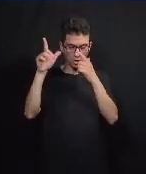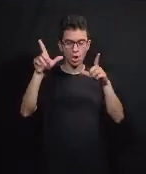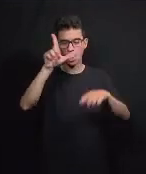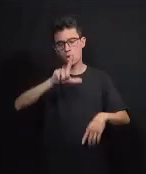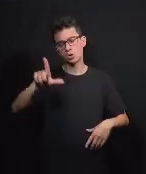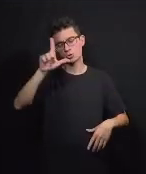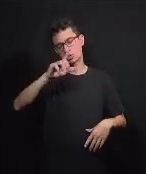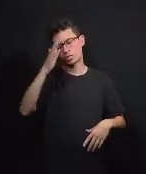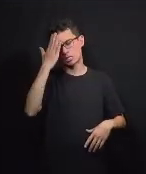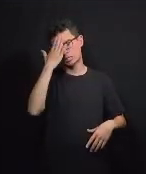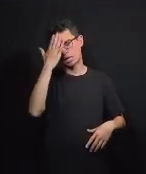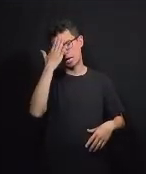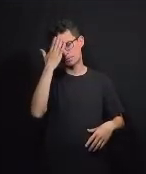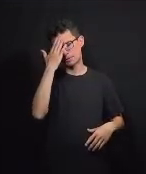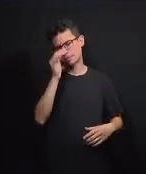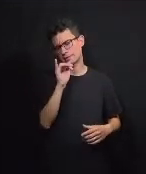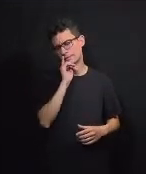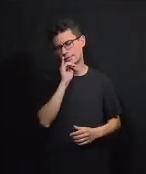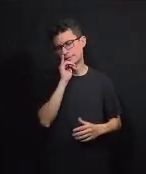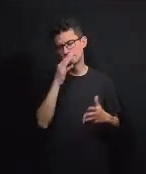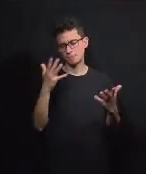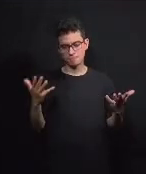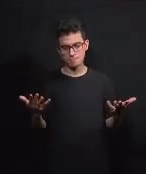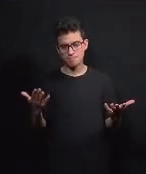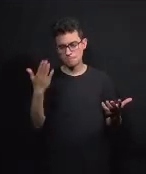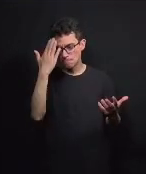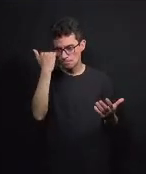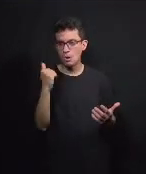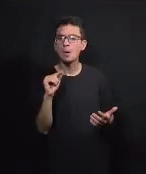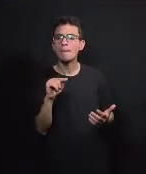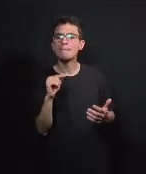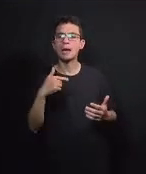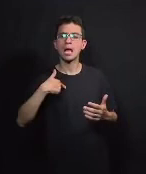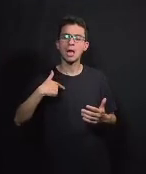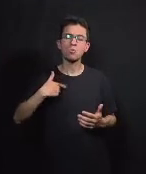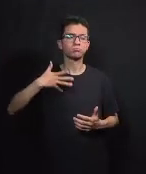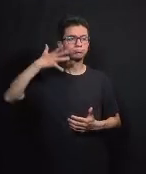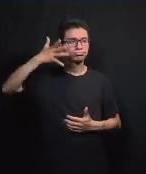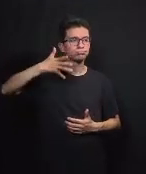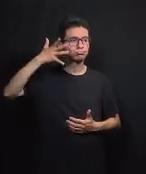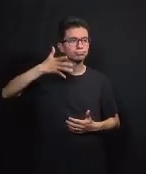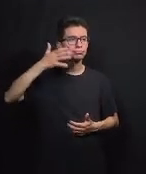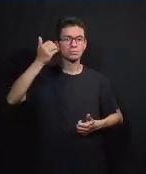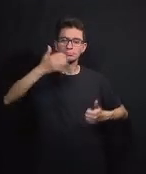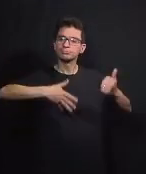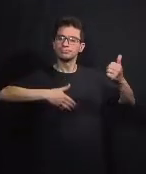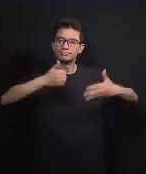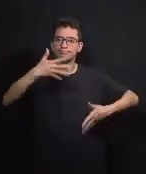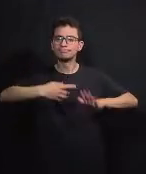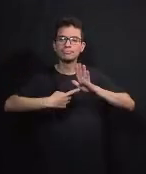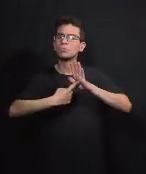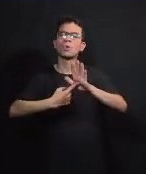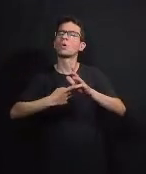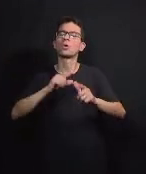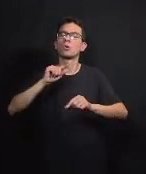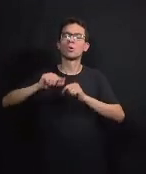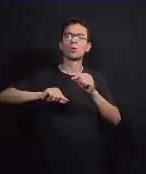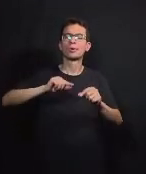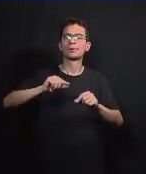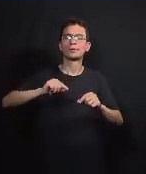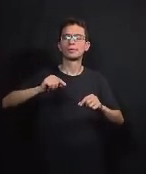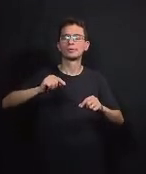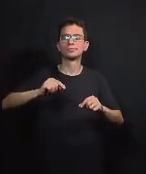Naturalmente, quase não seria preciso dizer, o que eu vou falar aqui expressa a